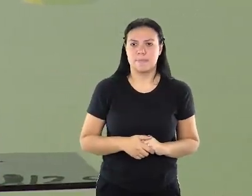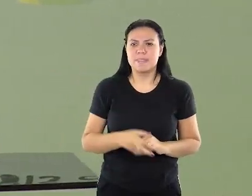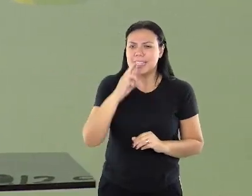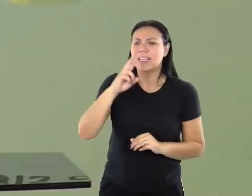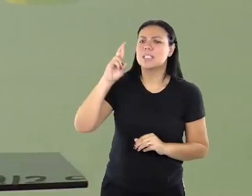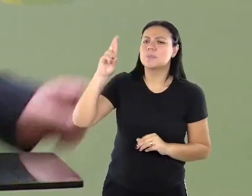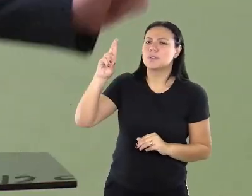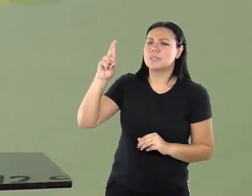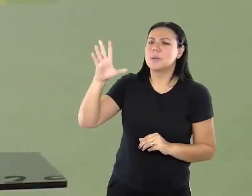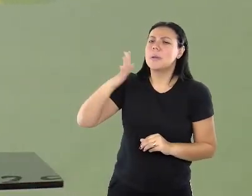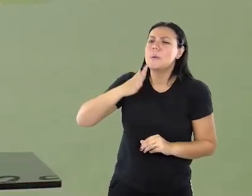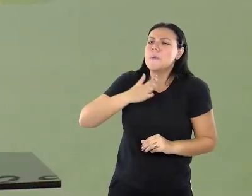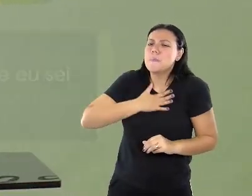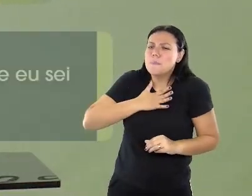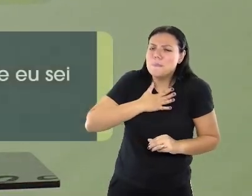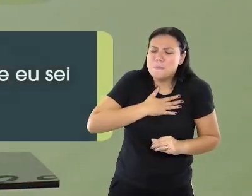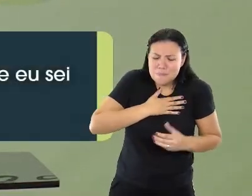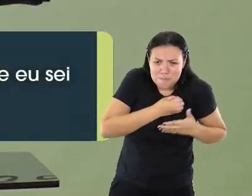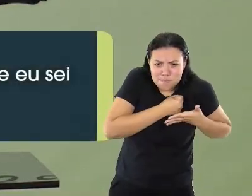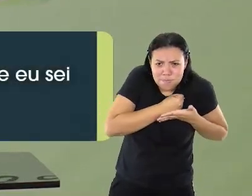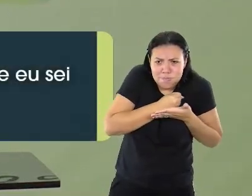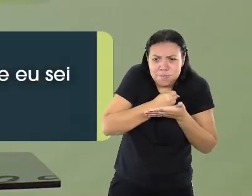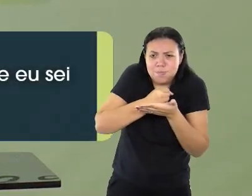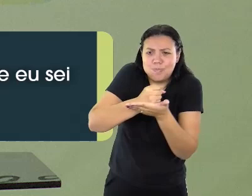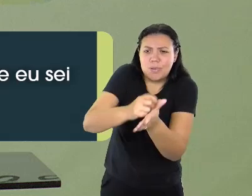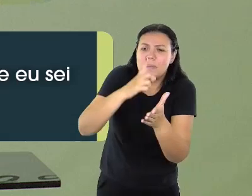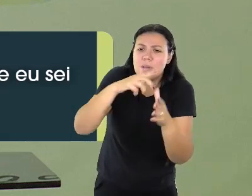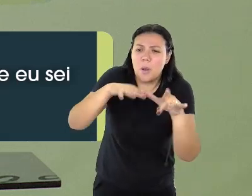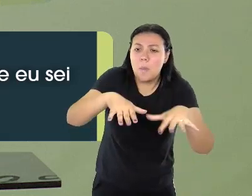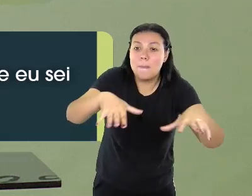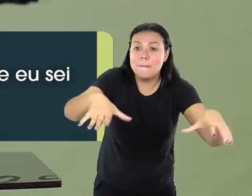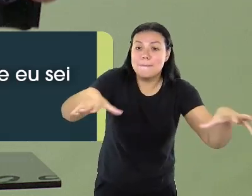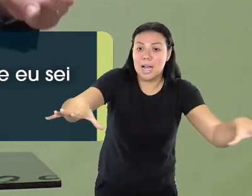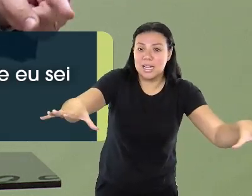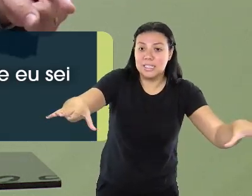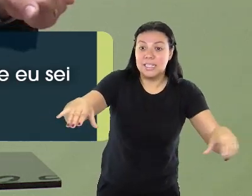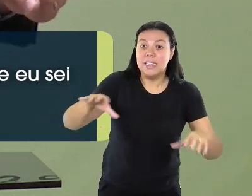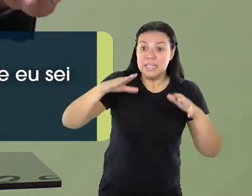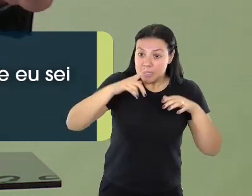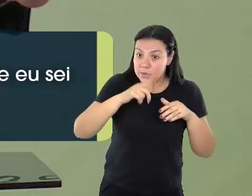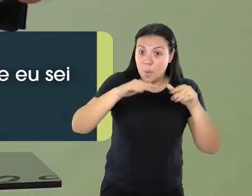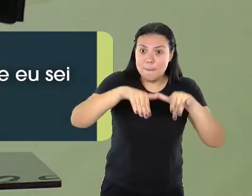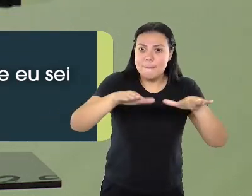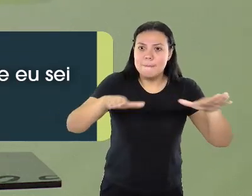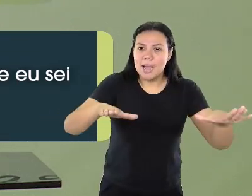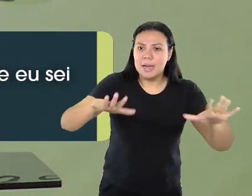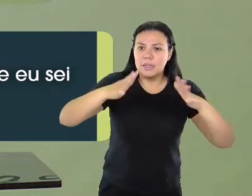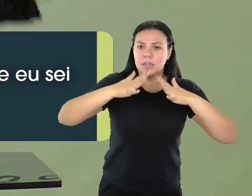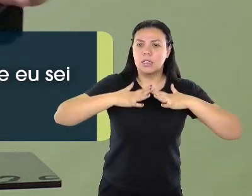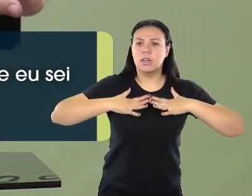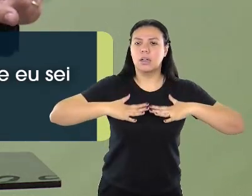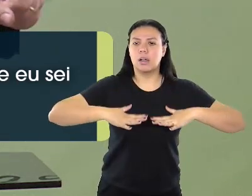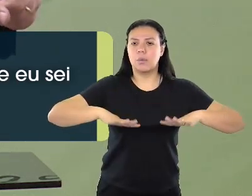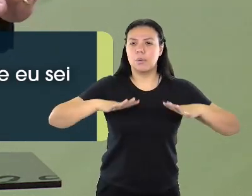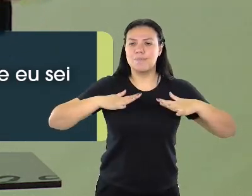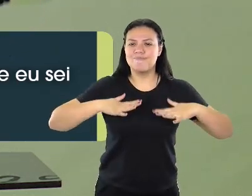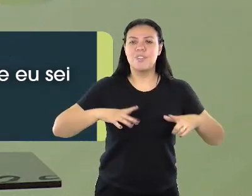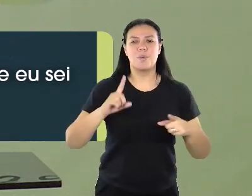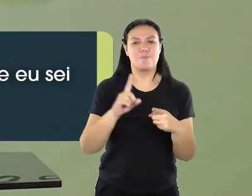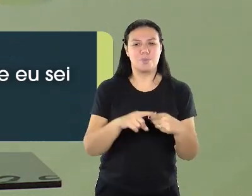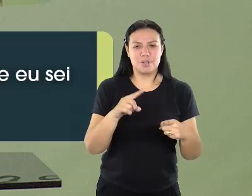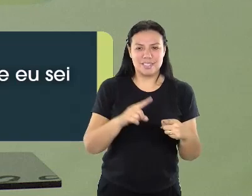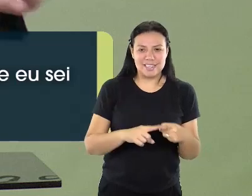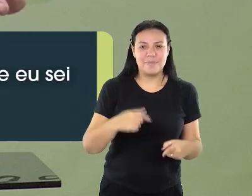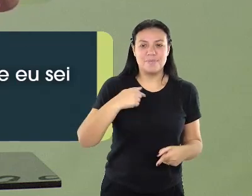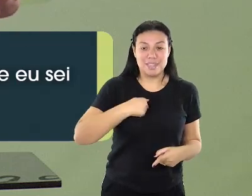Respondeu: tomai-me e lançai-me ao mar, e o mar se aquietará, porque eu sei que